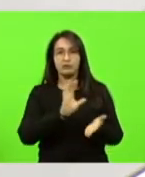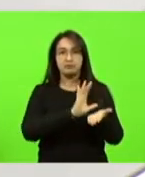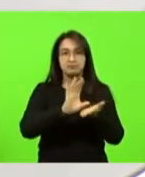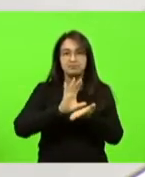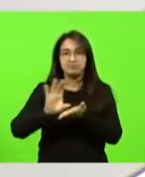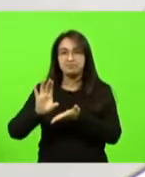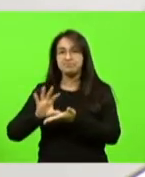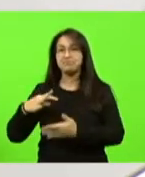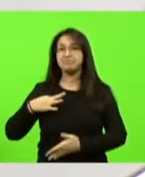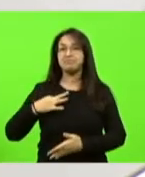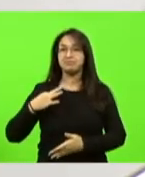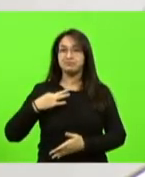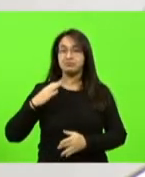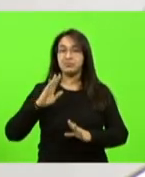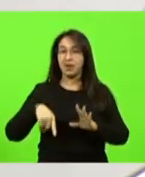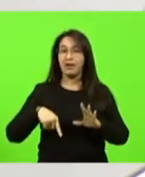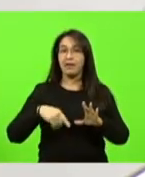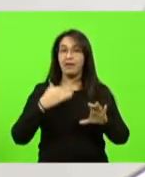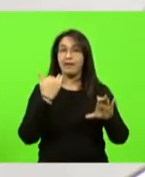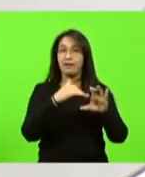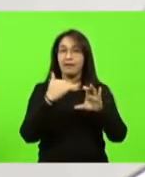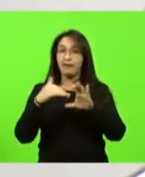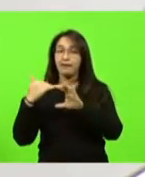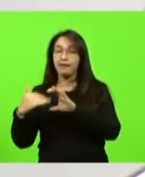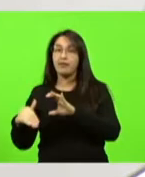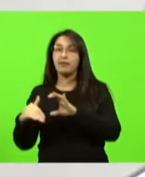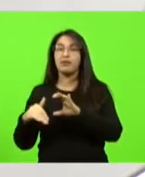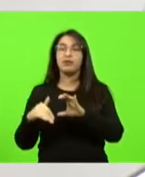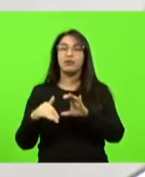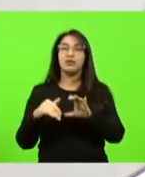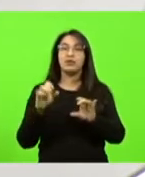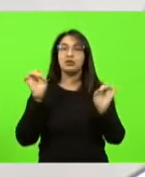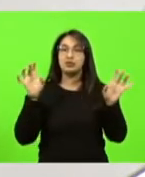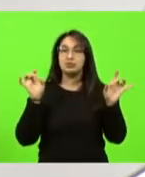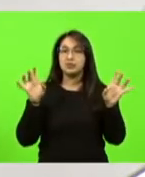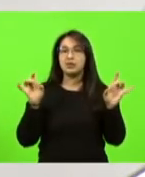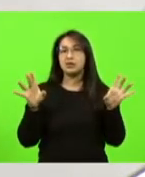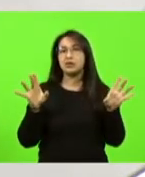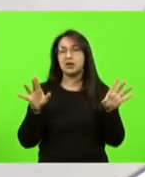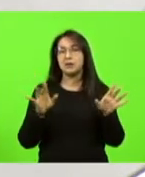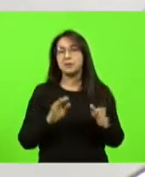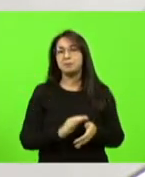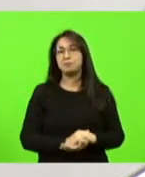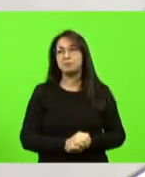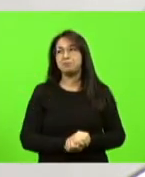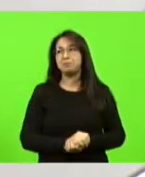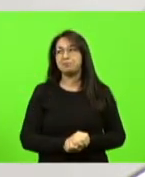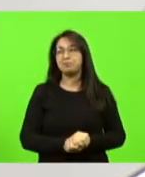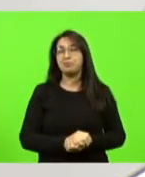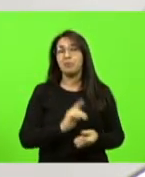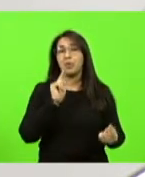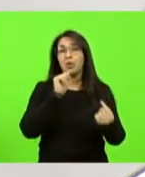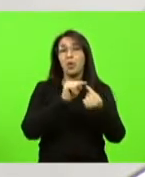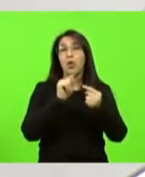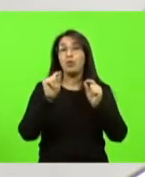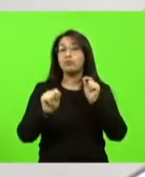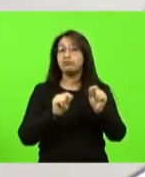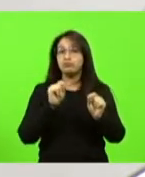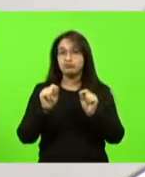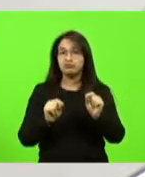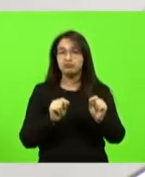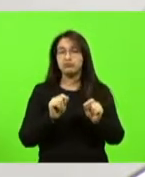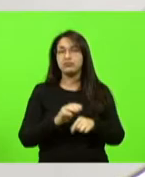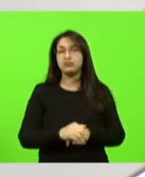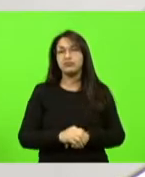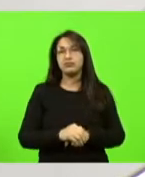ser transferências especiais, dispensando a realização de convênios. E o que que isso significa? Bom,